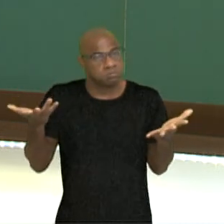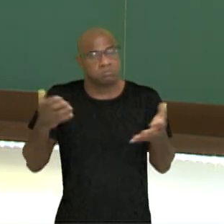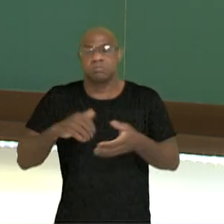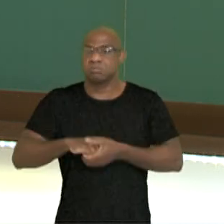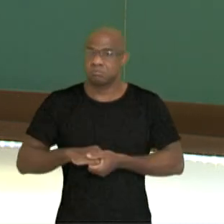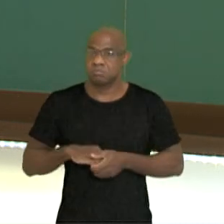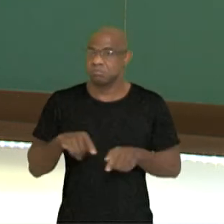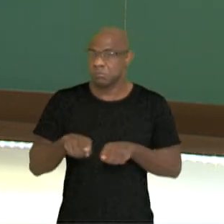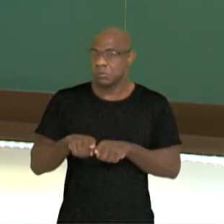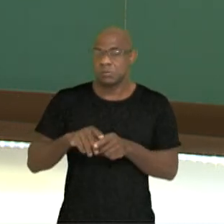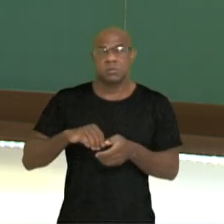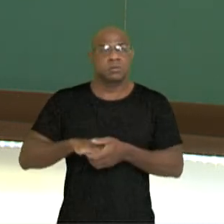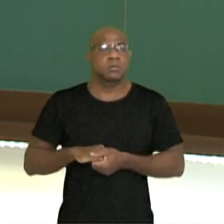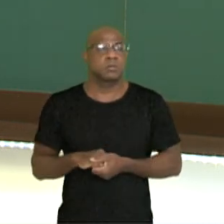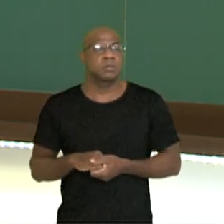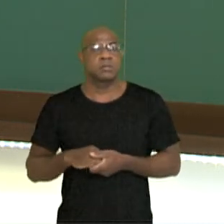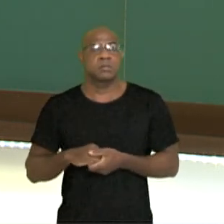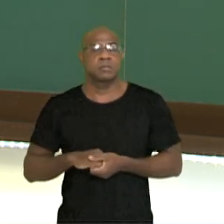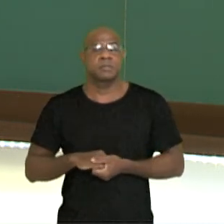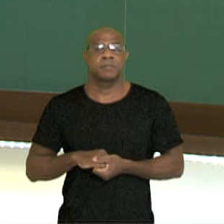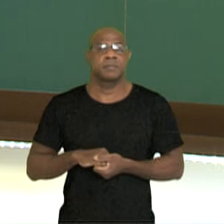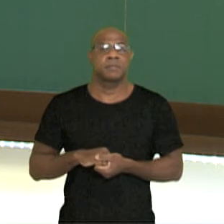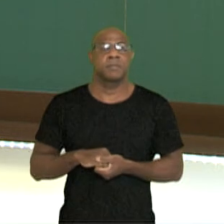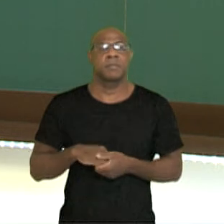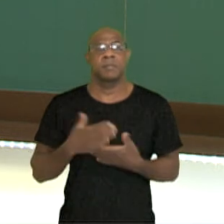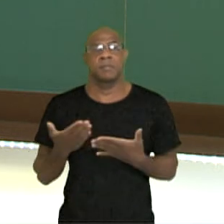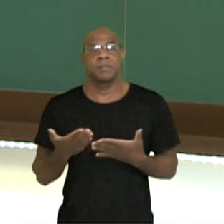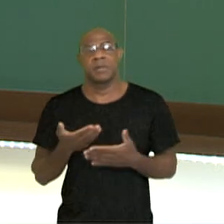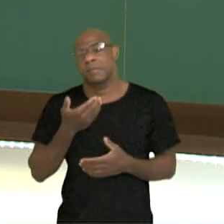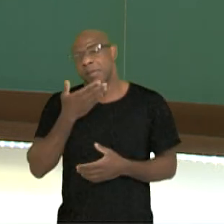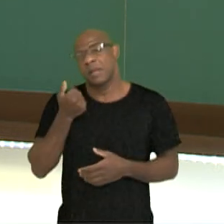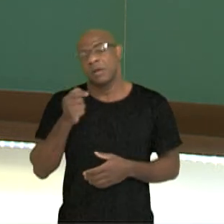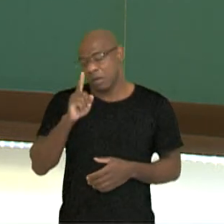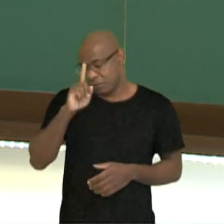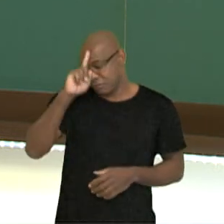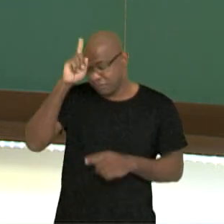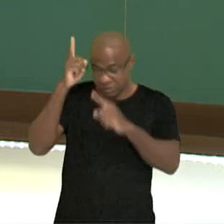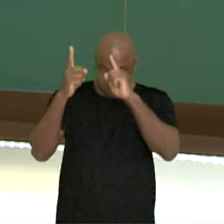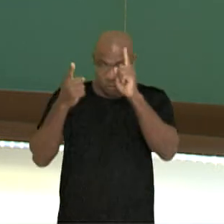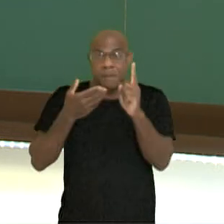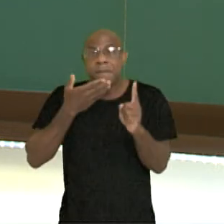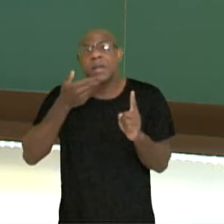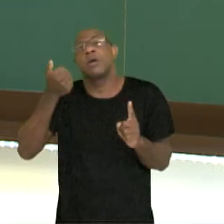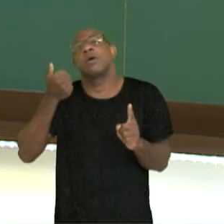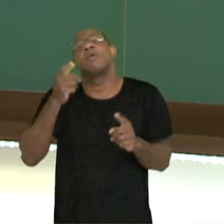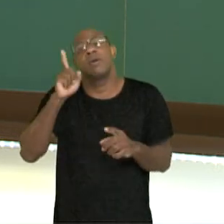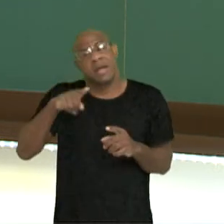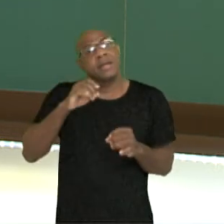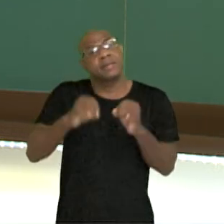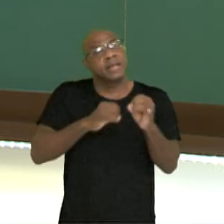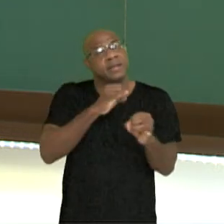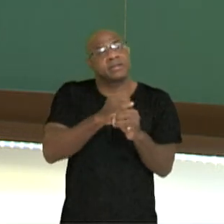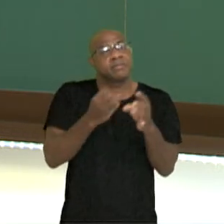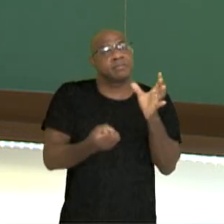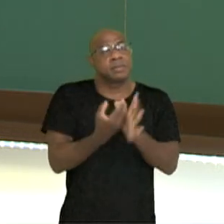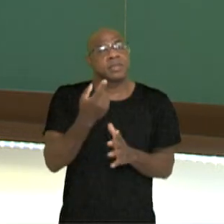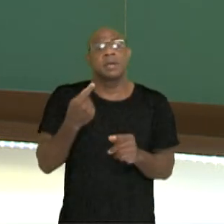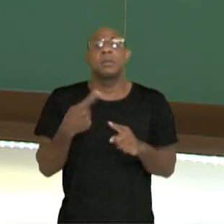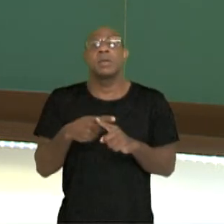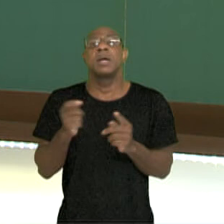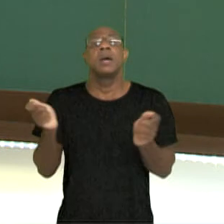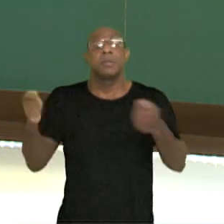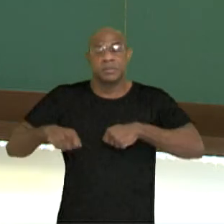me to communicate with the world, né? Ah, a melhor invenção, a invenção que eu acho a melhor é a internet porque ela permite que eu